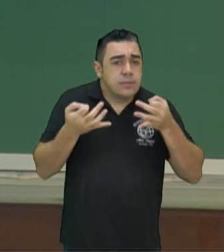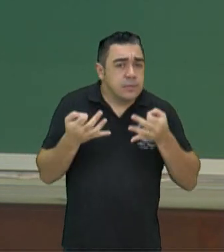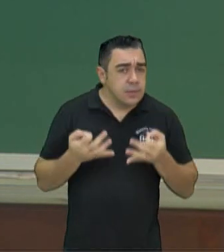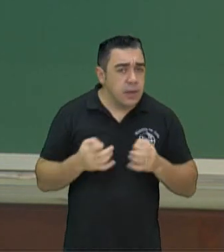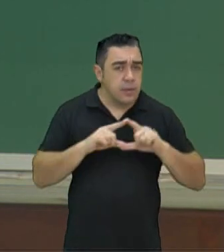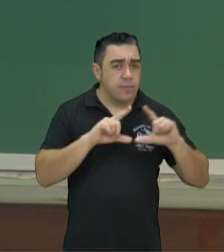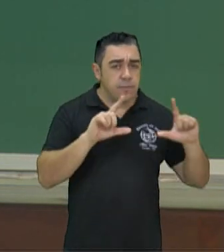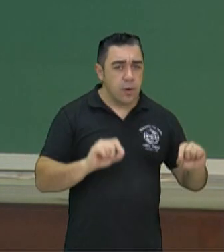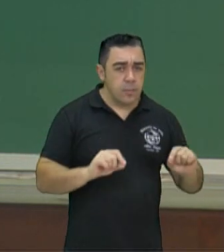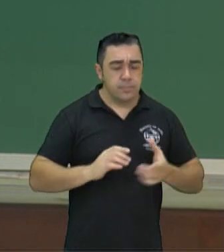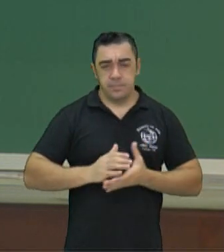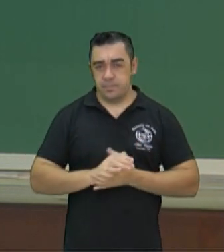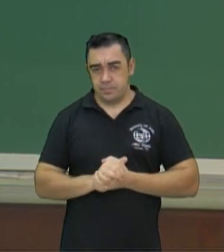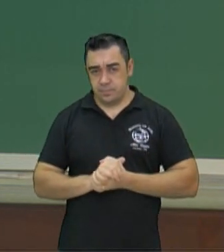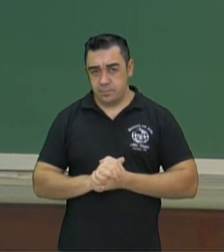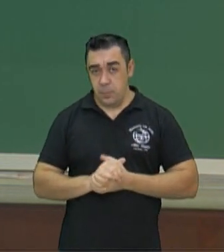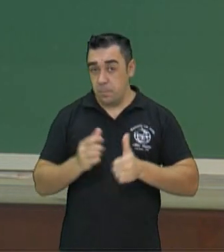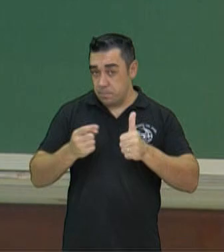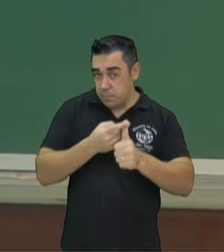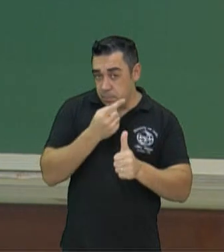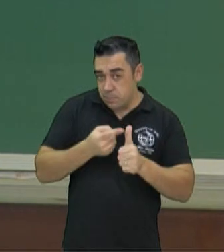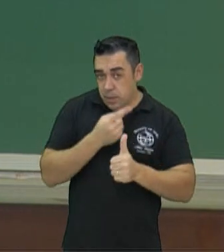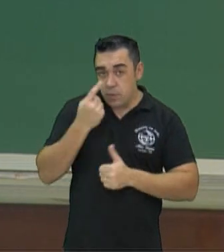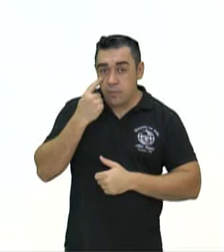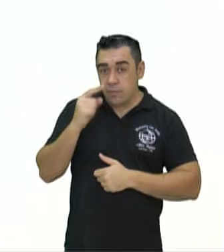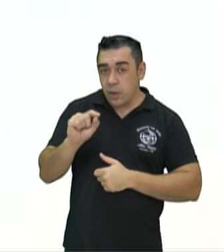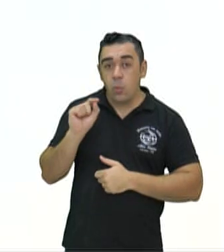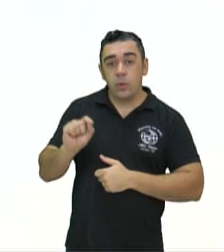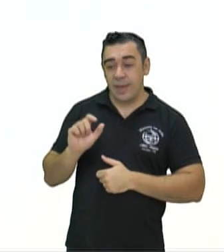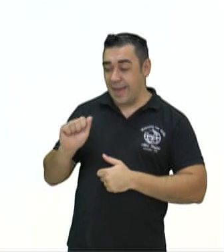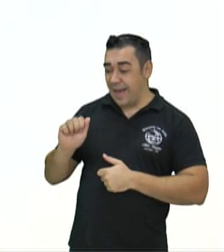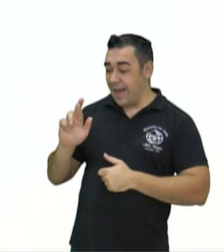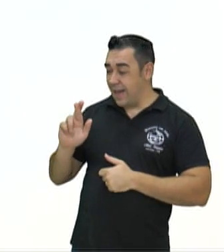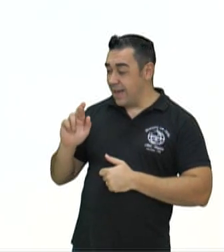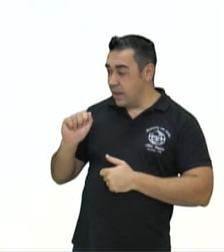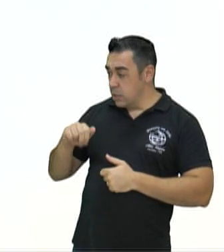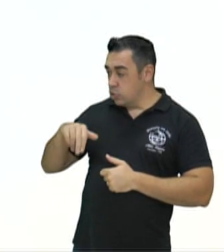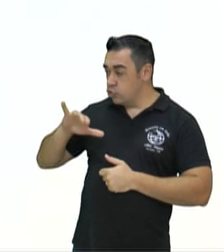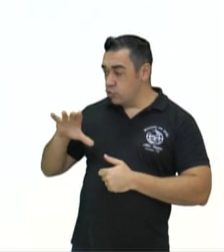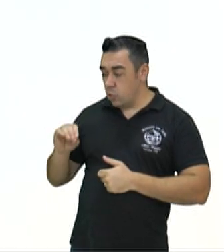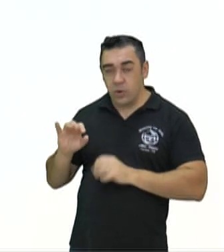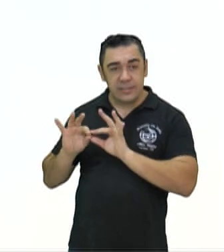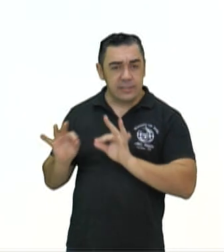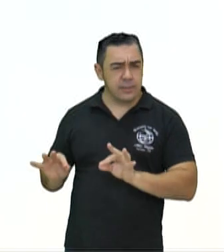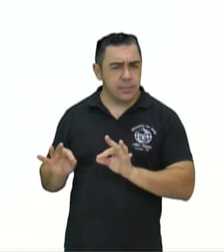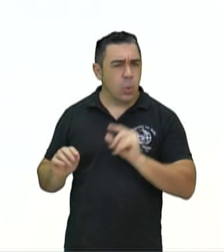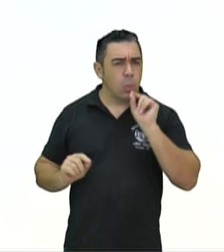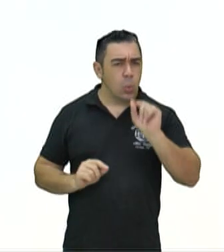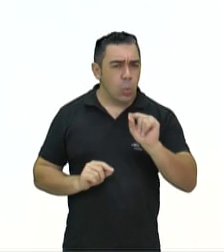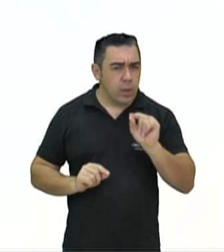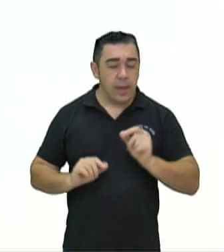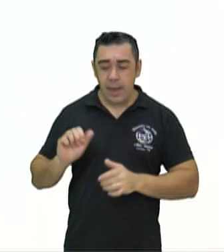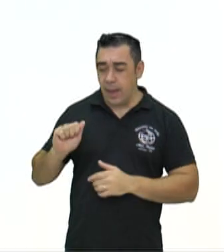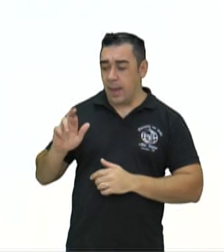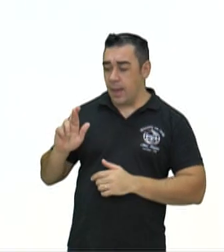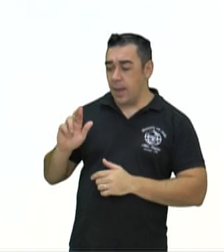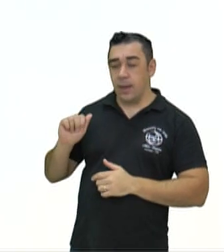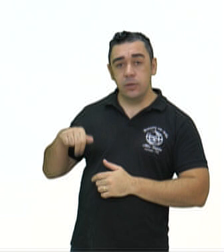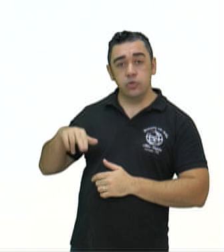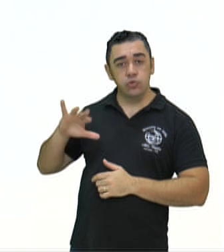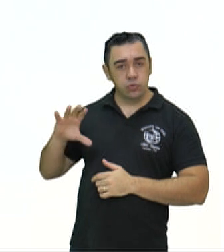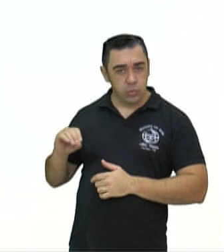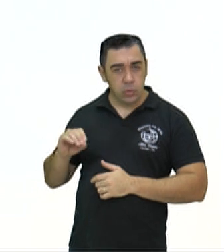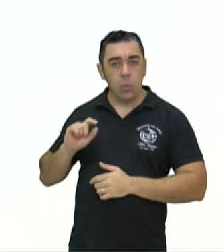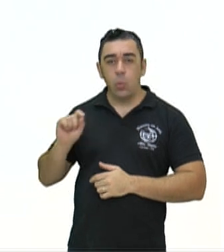utilizo o outro. Então, primeiro vamos relembrar o arranjo simples. O arranjo simples é quando eu